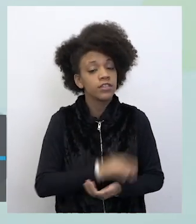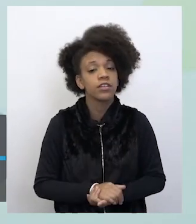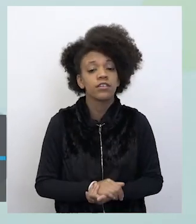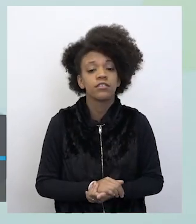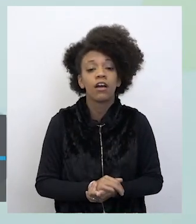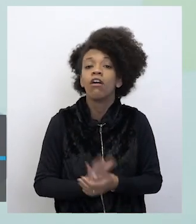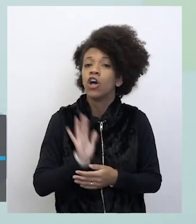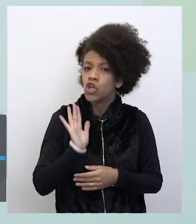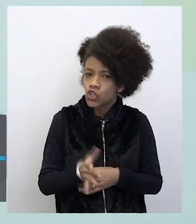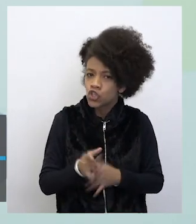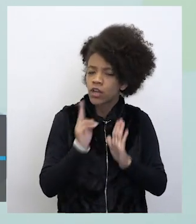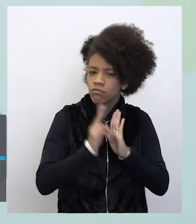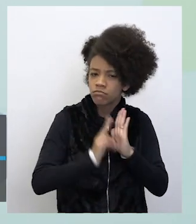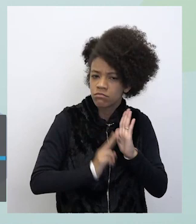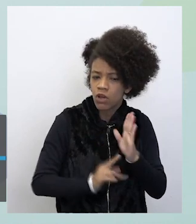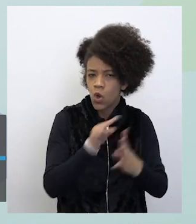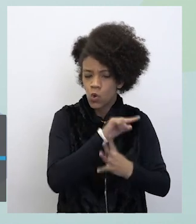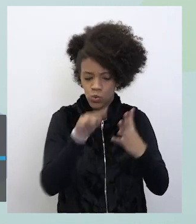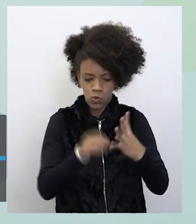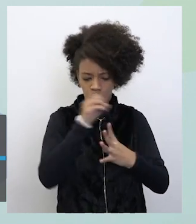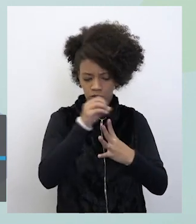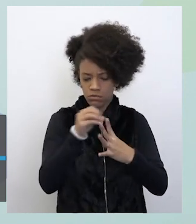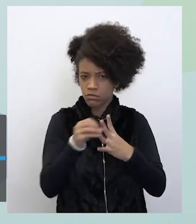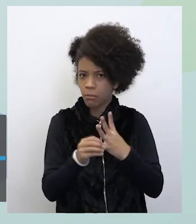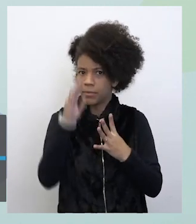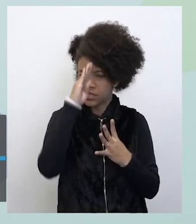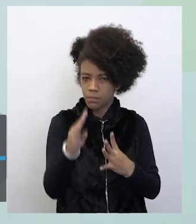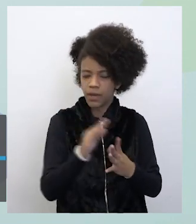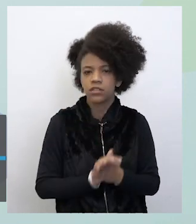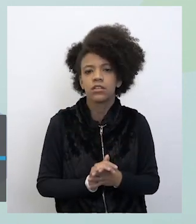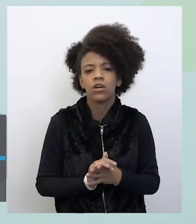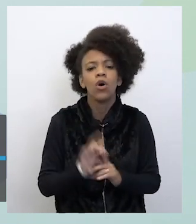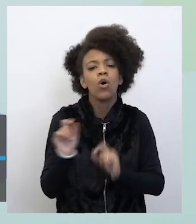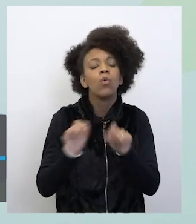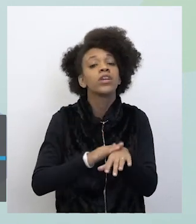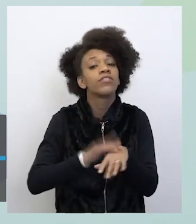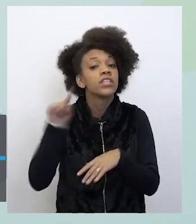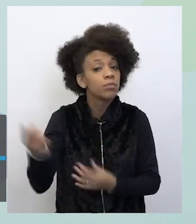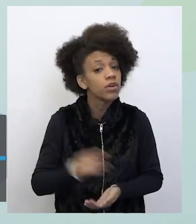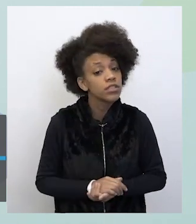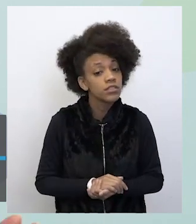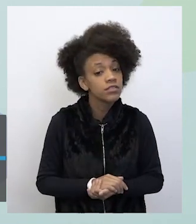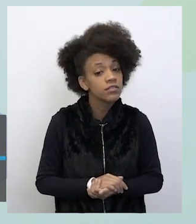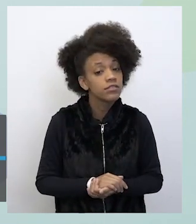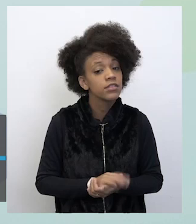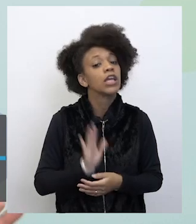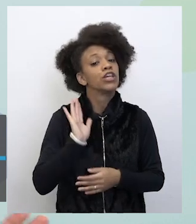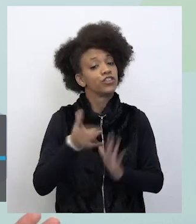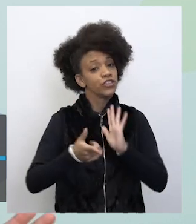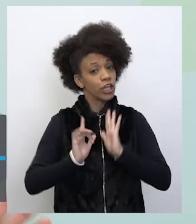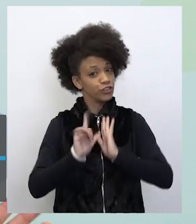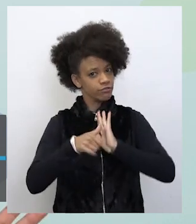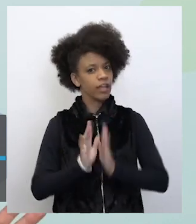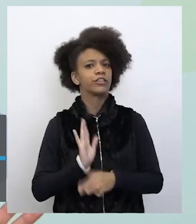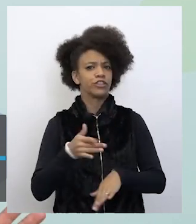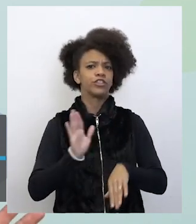aí, a gente já colocou os 4 degraus principais. O que a gente vai fazer na sequência? Já deve ter gente adiantada que já fez,